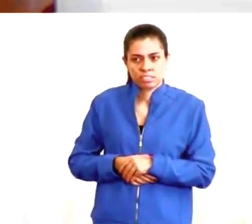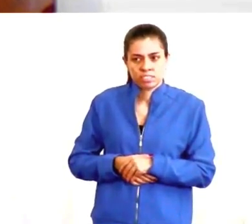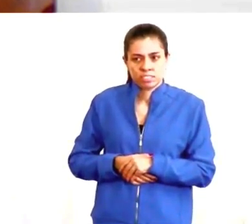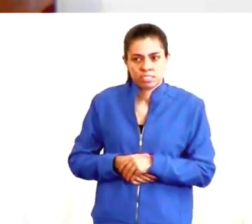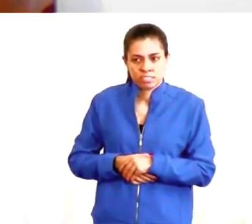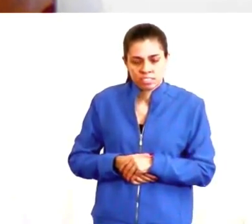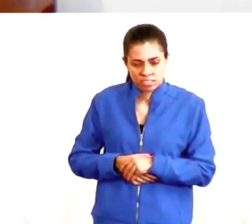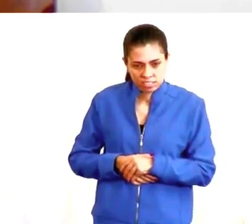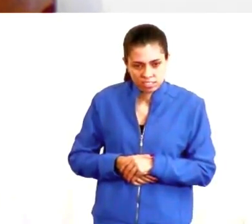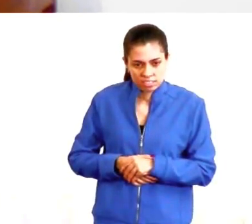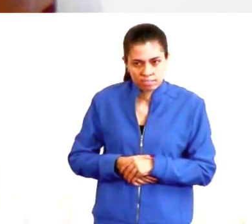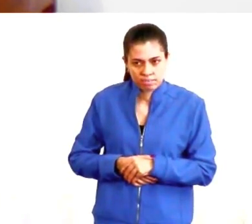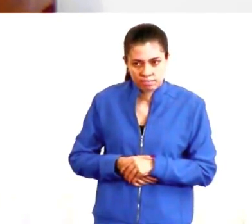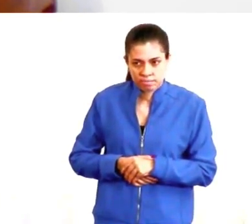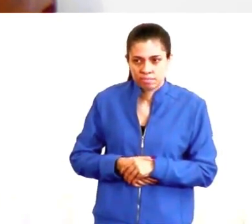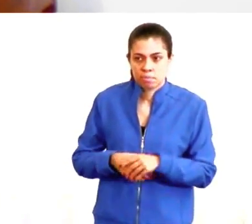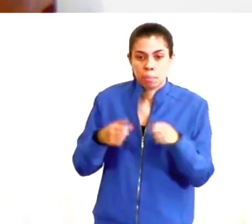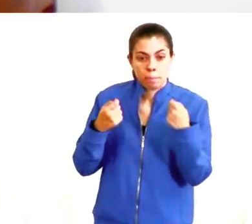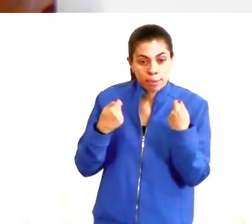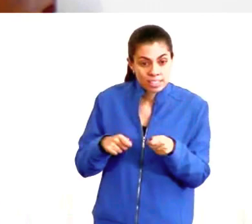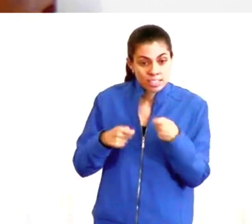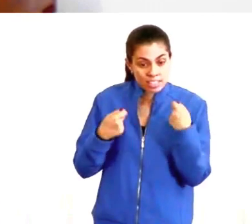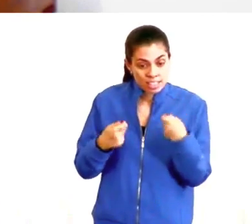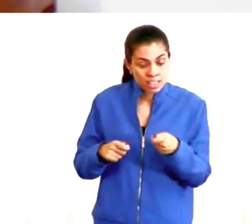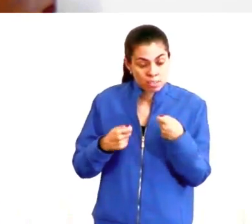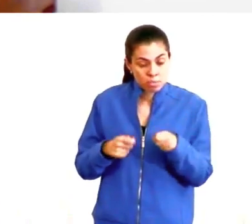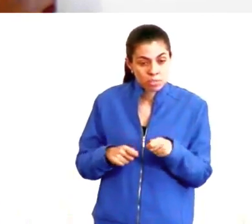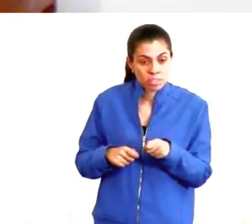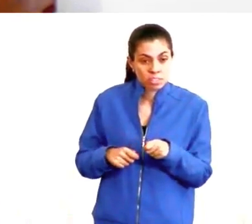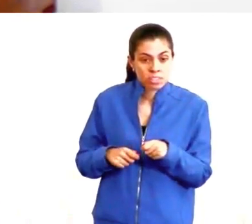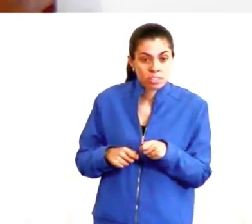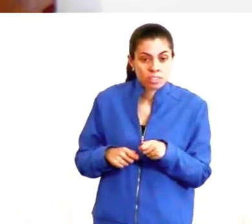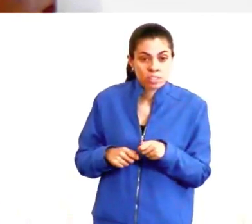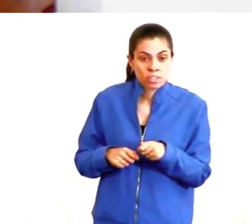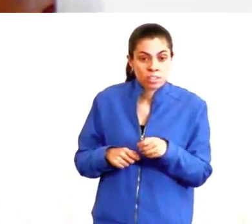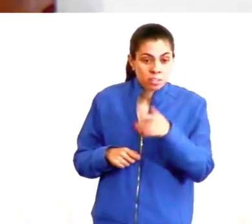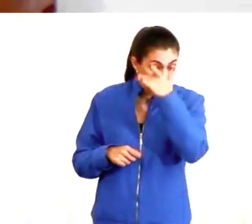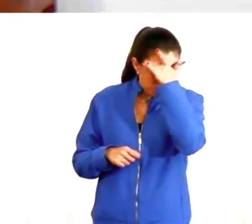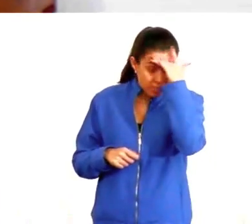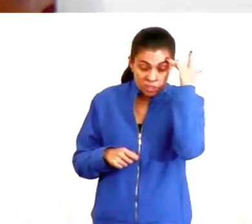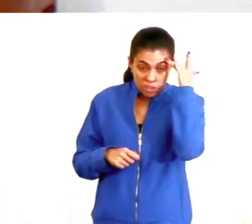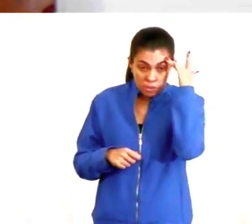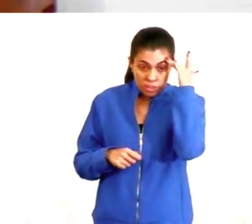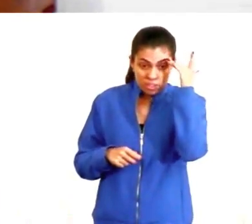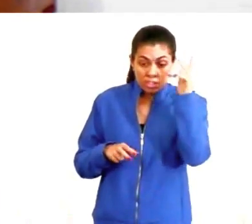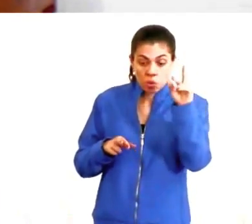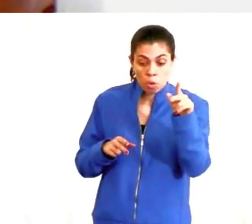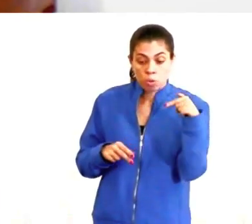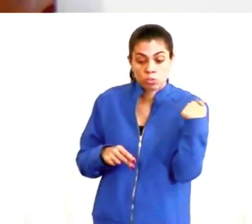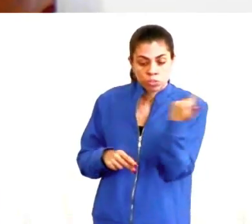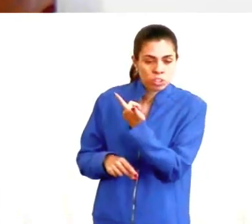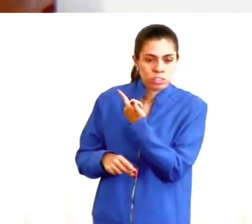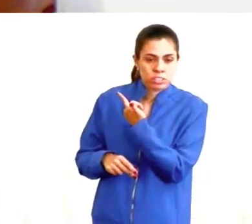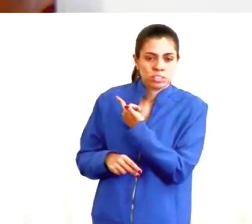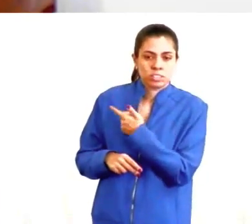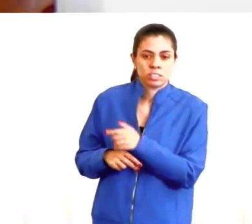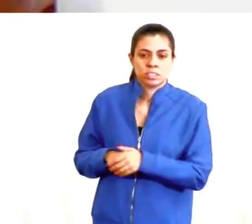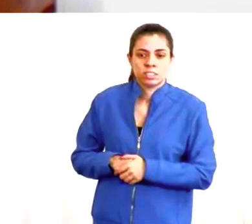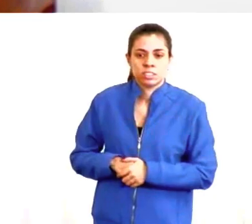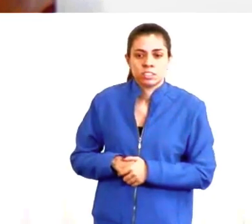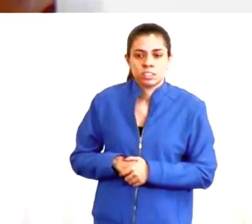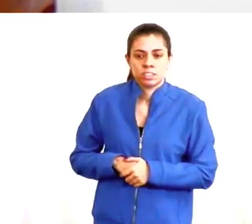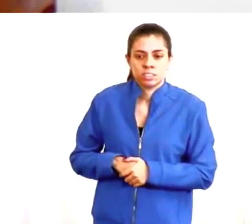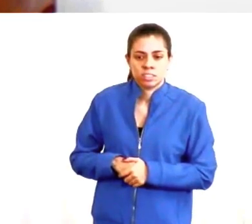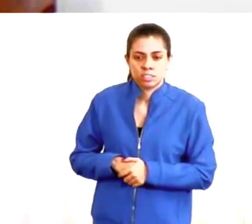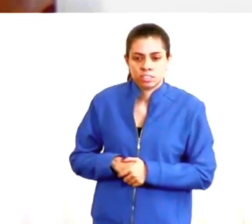pessoas como nós. Nós não fazemos pessoas como nós, provavelmente, quando não temos uma